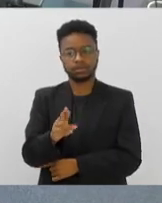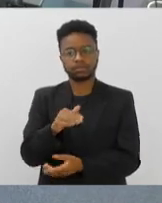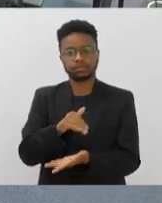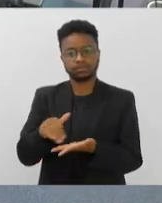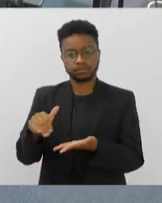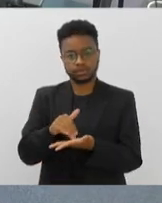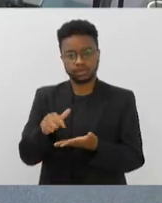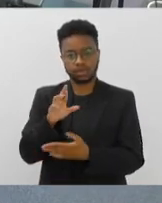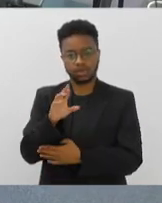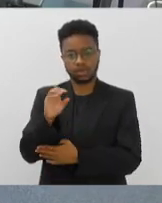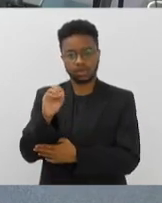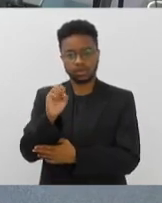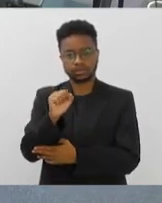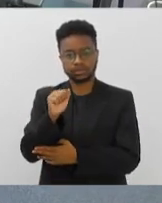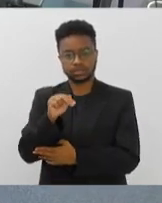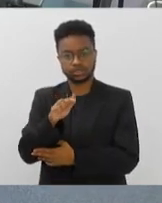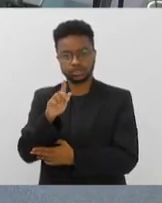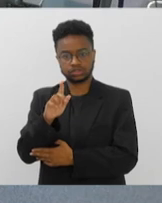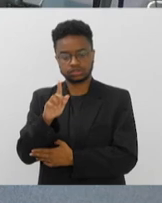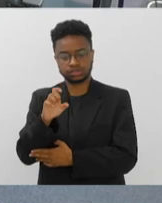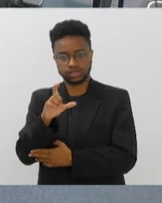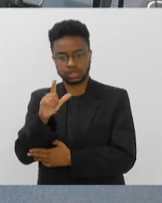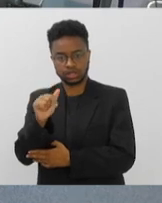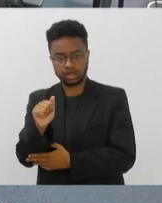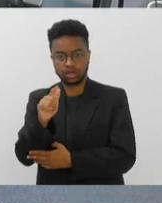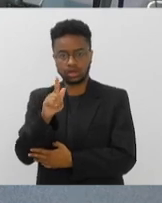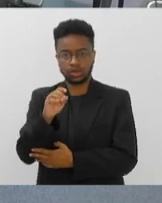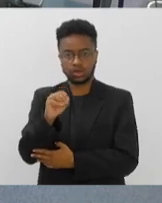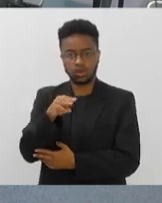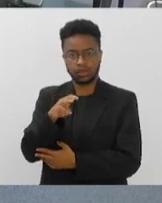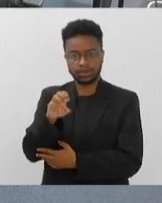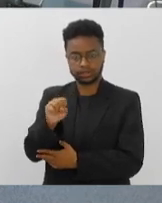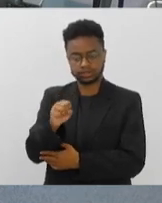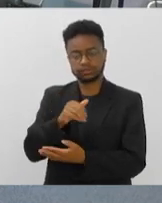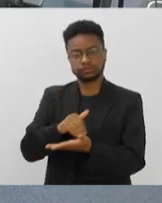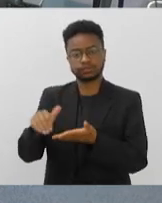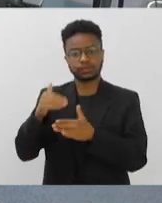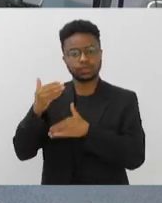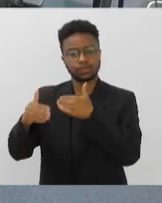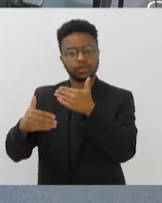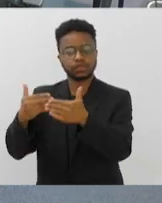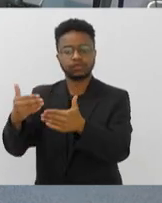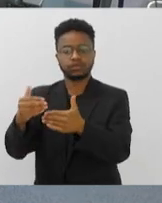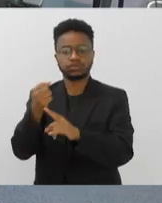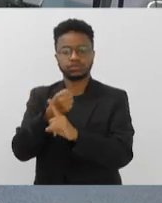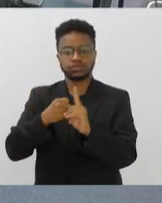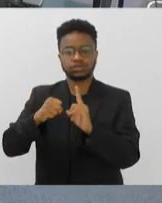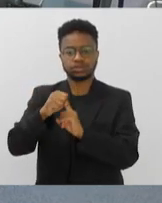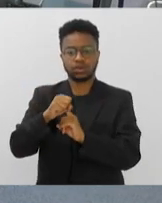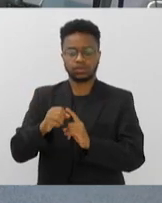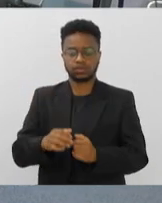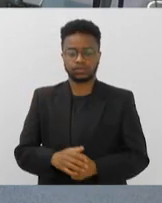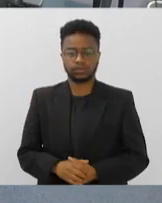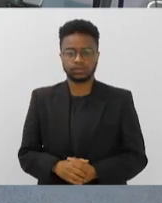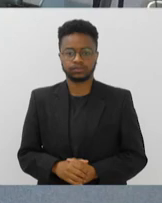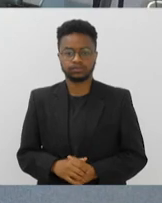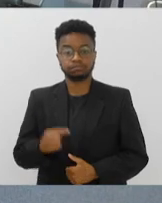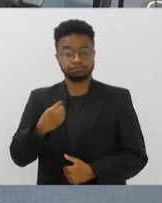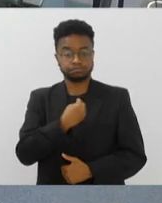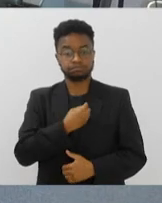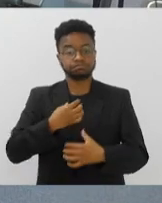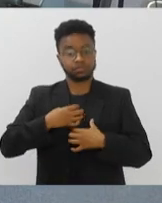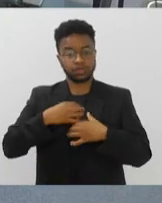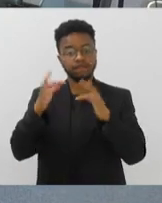secretária Rosângela Rosa GES que é secretária de Desenvolvimento Social a gente ficao